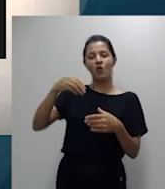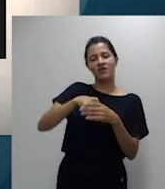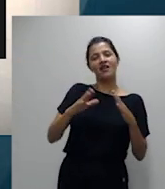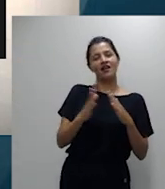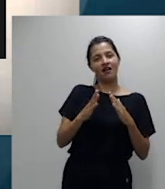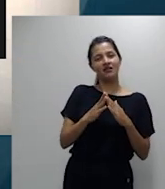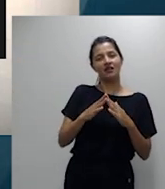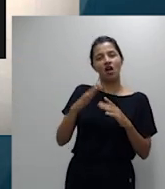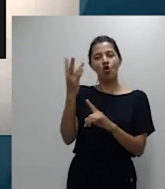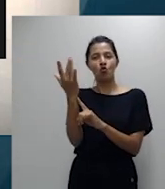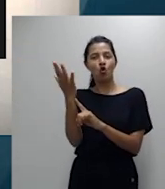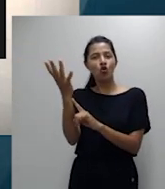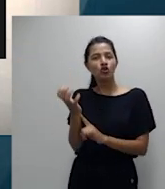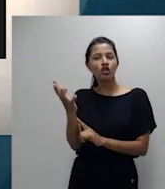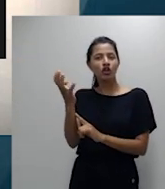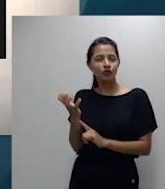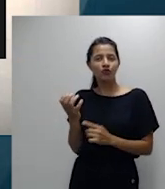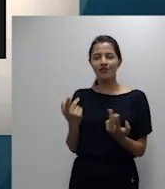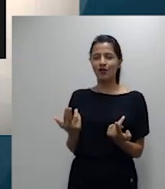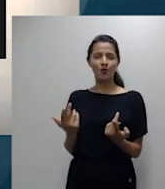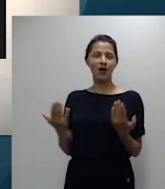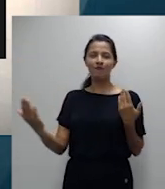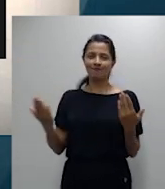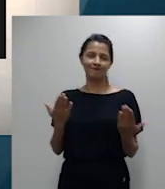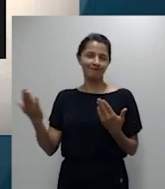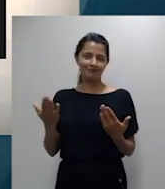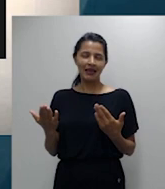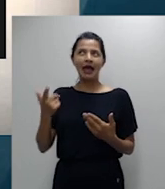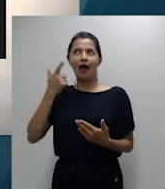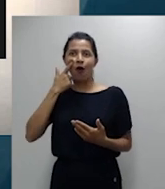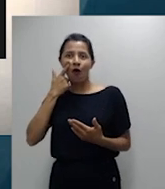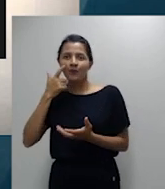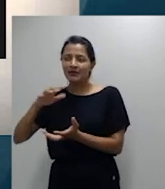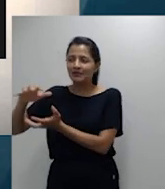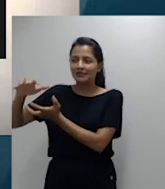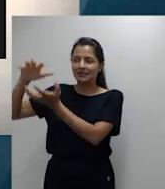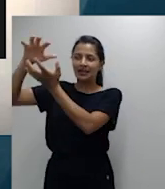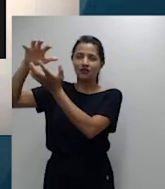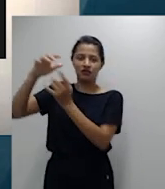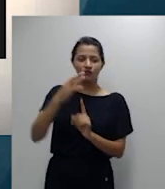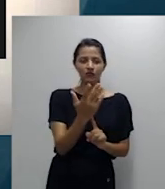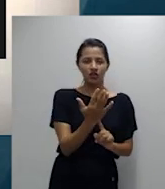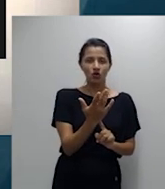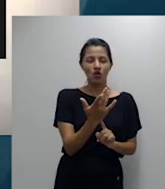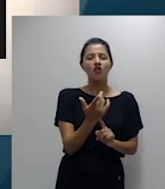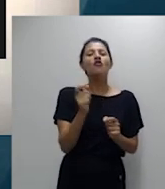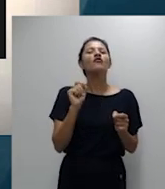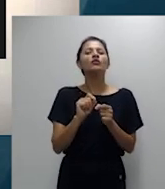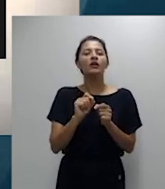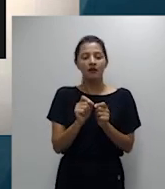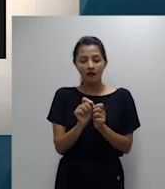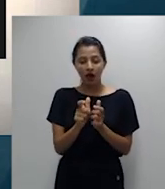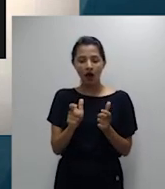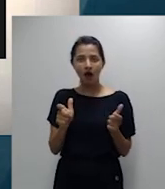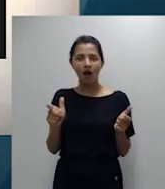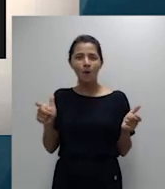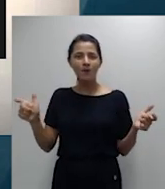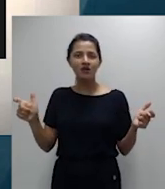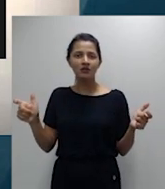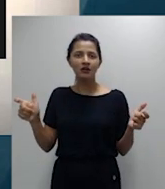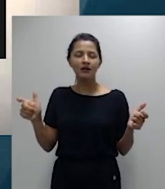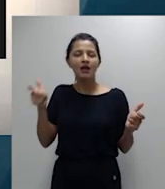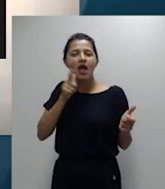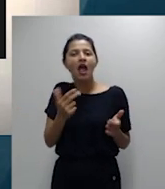satélite e roteadores simplesmente amplificam o sinal funcionam como espelho